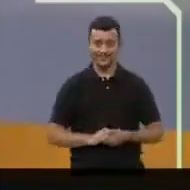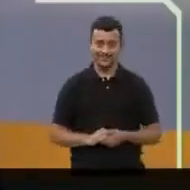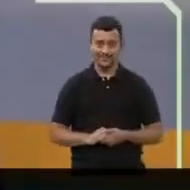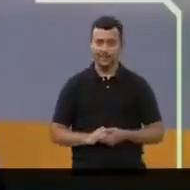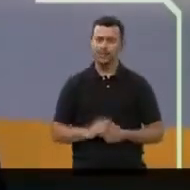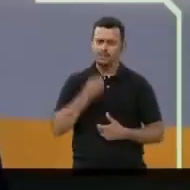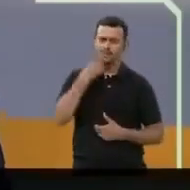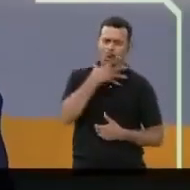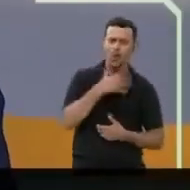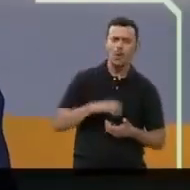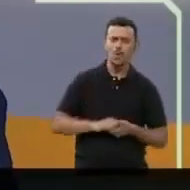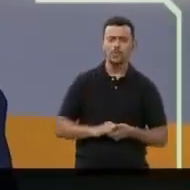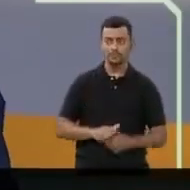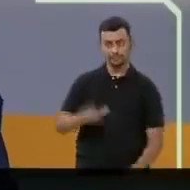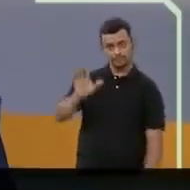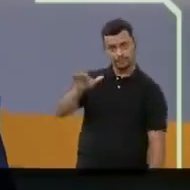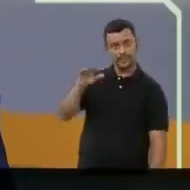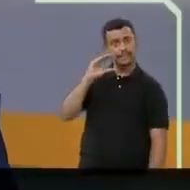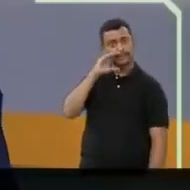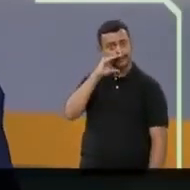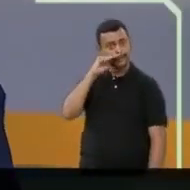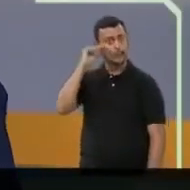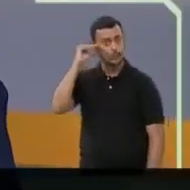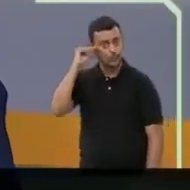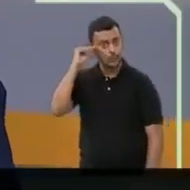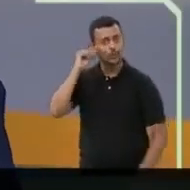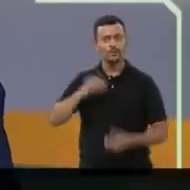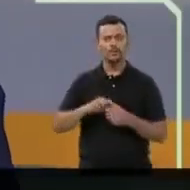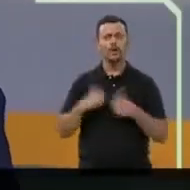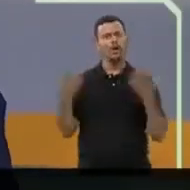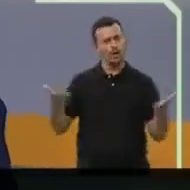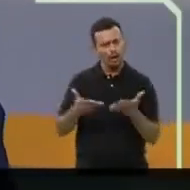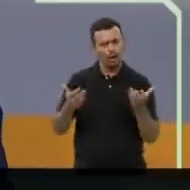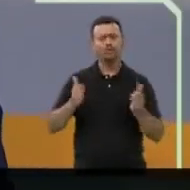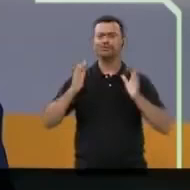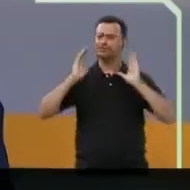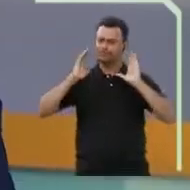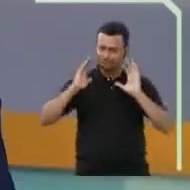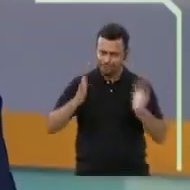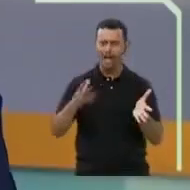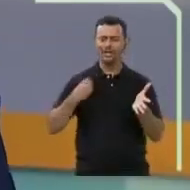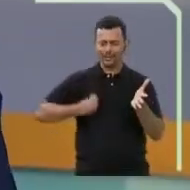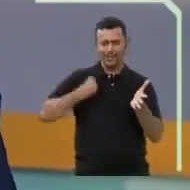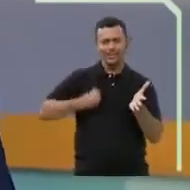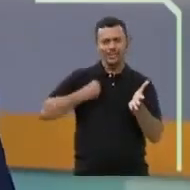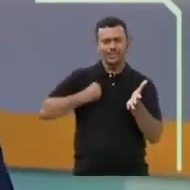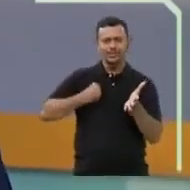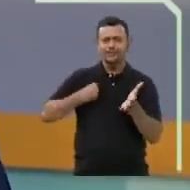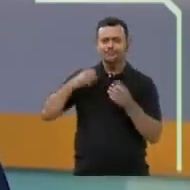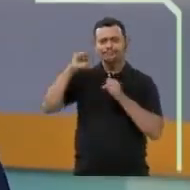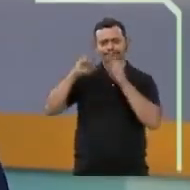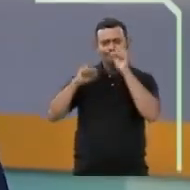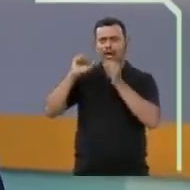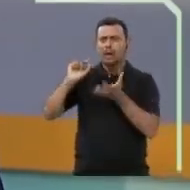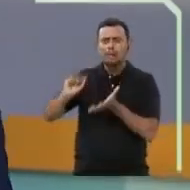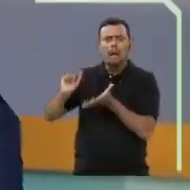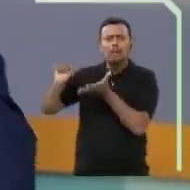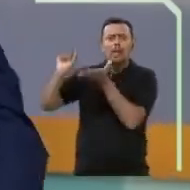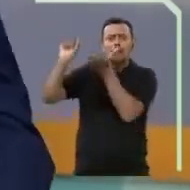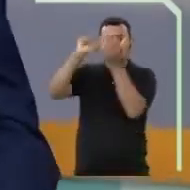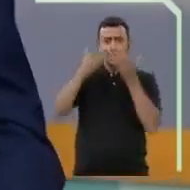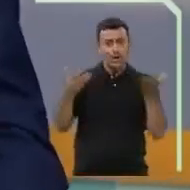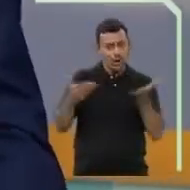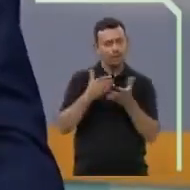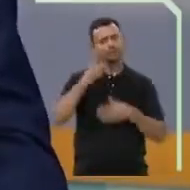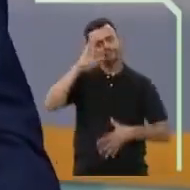Ciro, as instituições estão consolidadas, a democracia corre risco. Eu